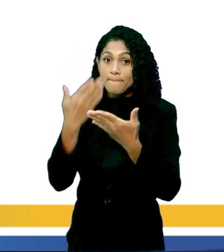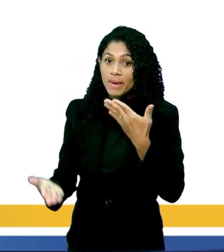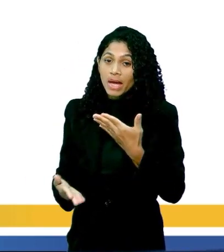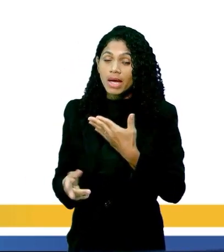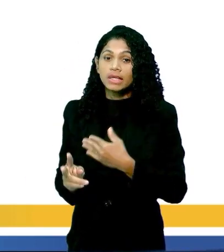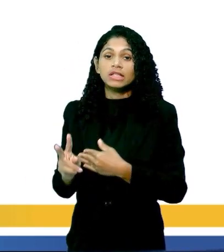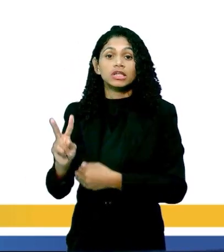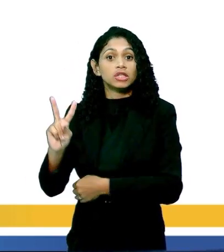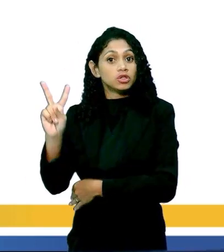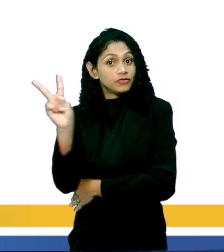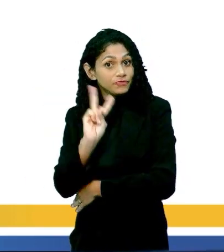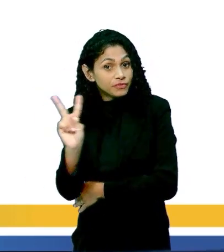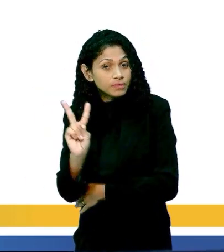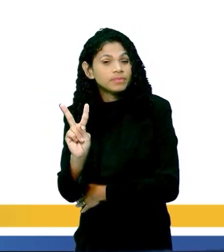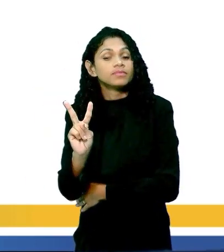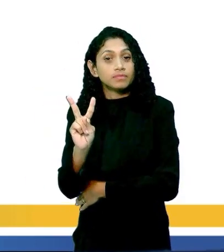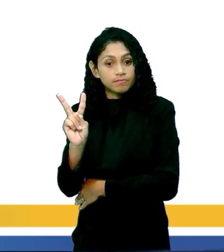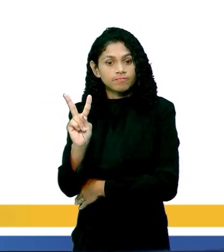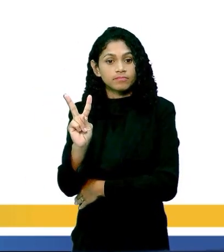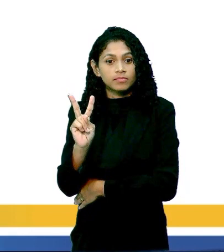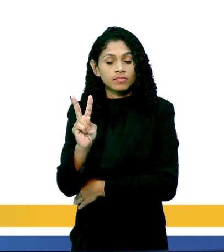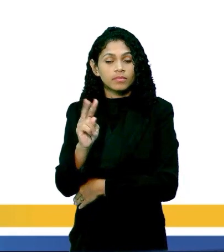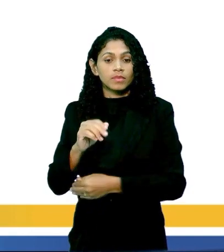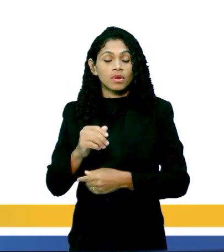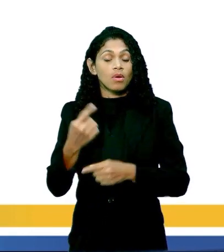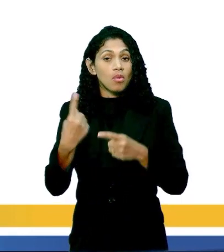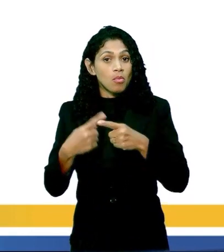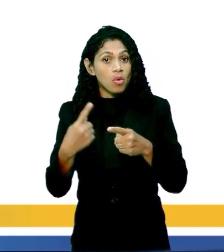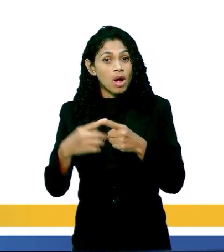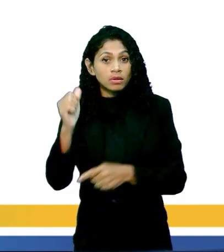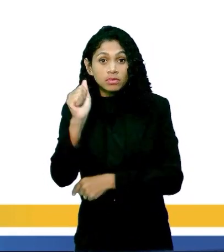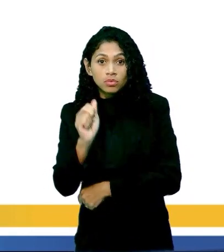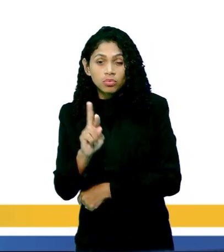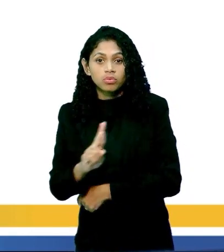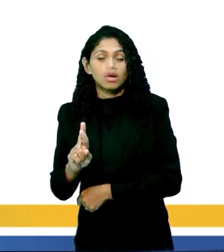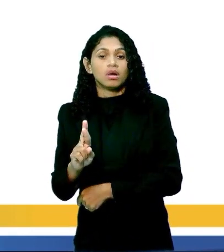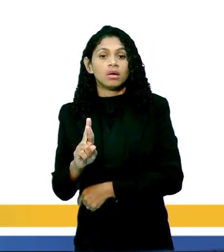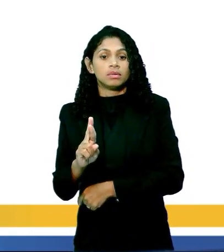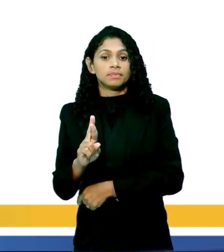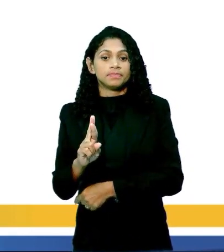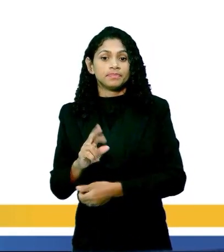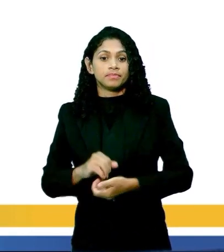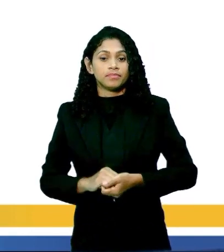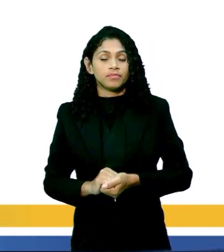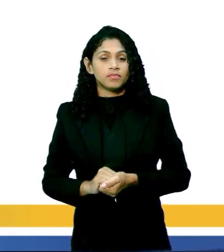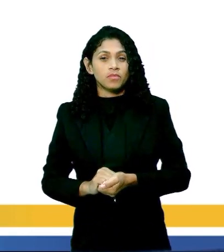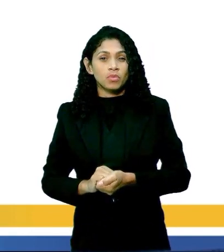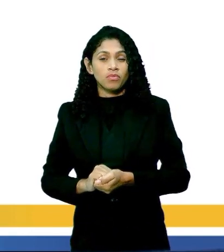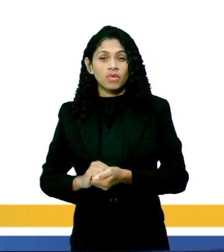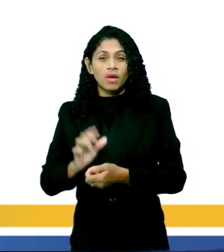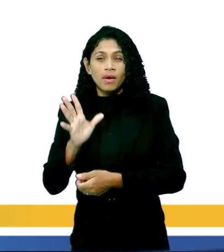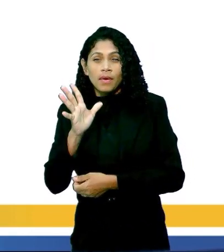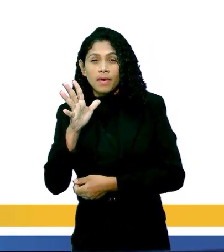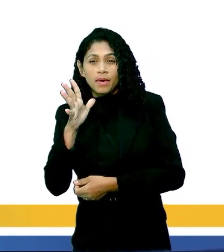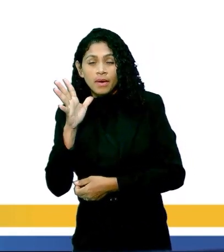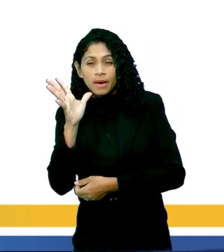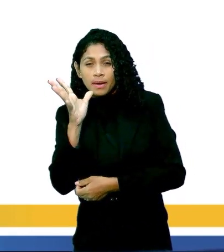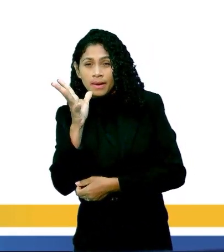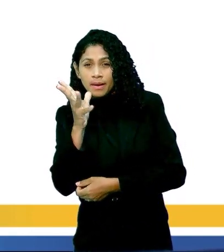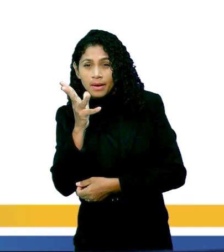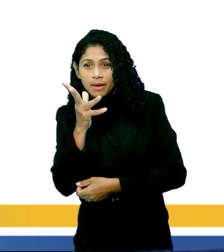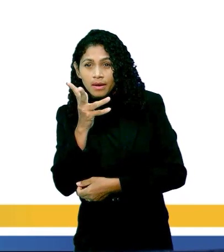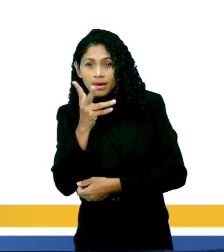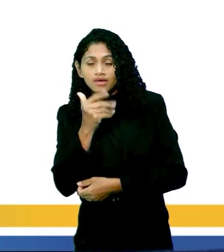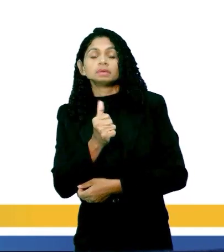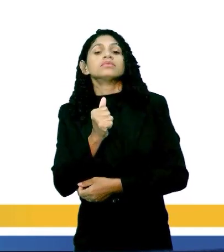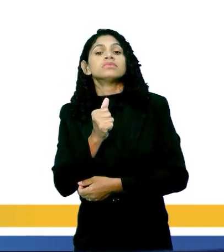por causa dos efeitos da gravidade e também da resistência do ar no projétil. A desaceleração do projétil continua